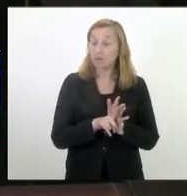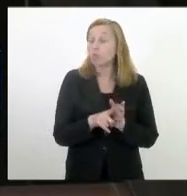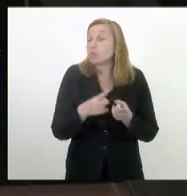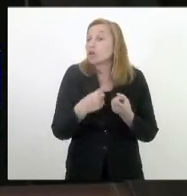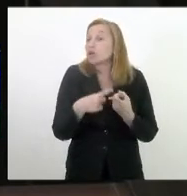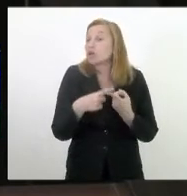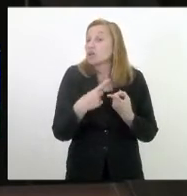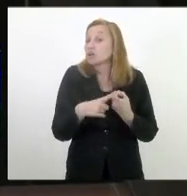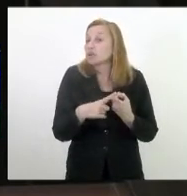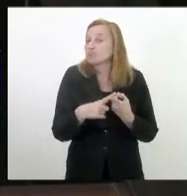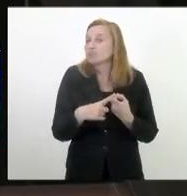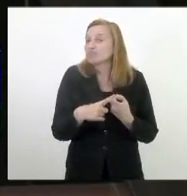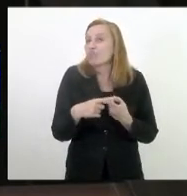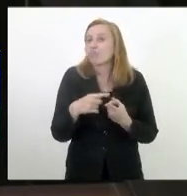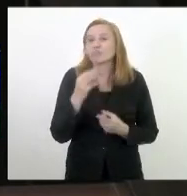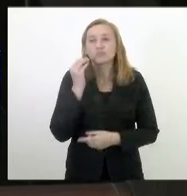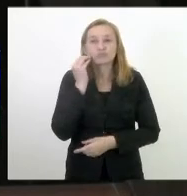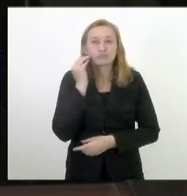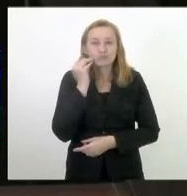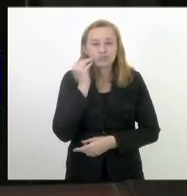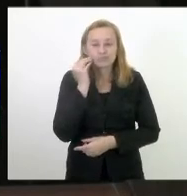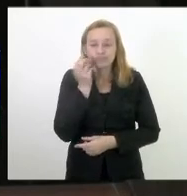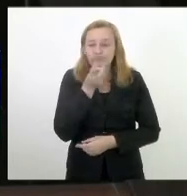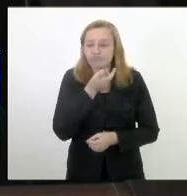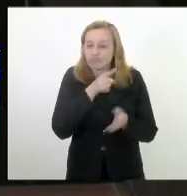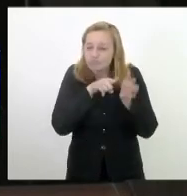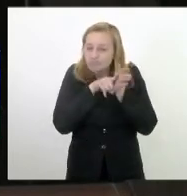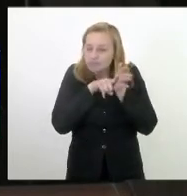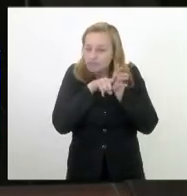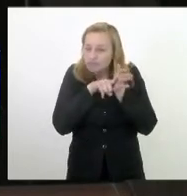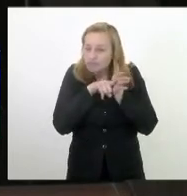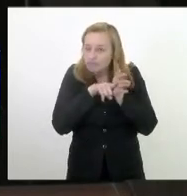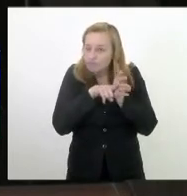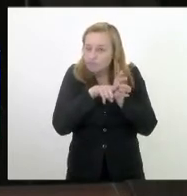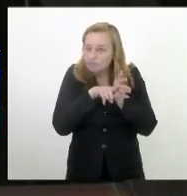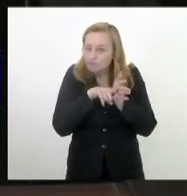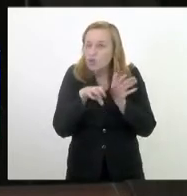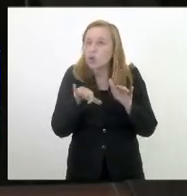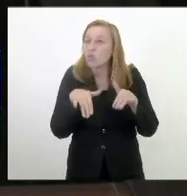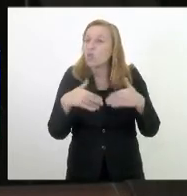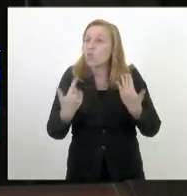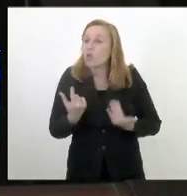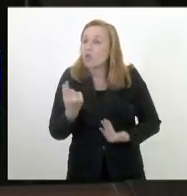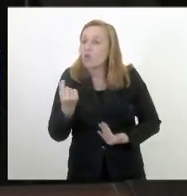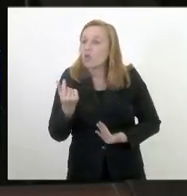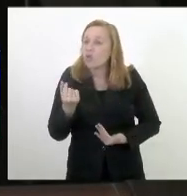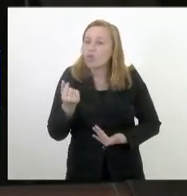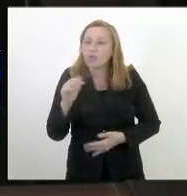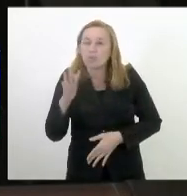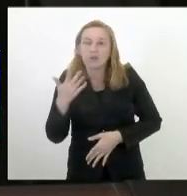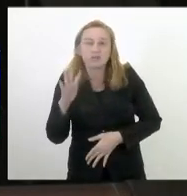Porque tive a oportunidade de verificar qual é o preço médio